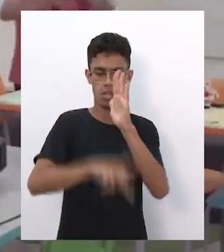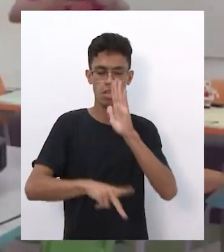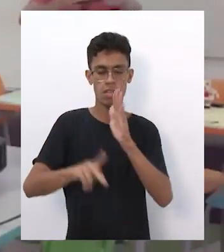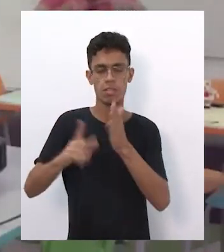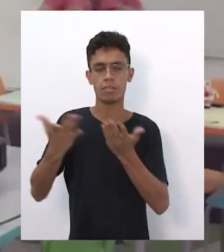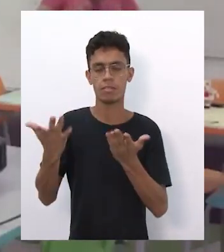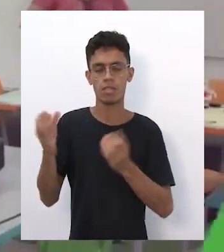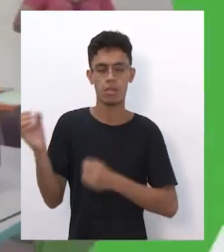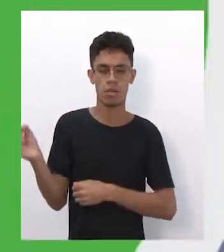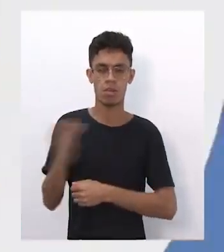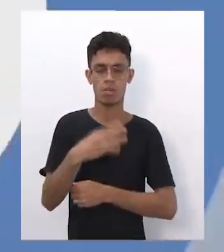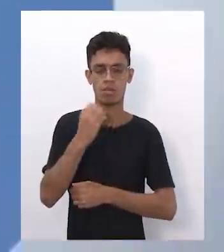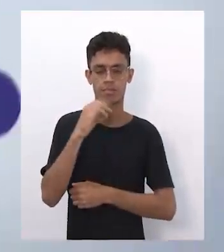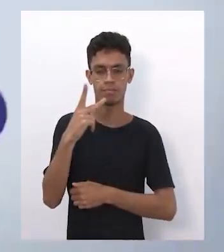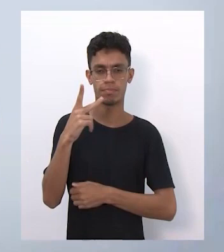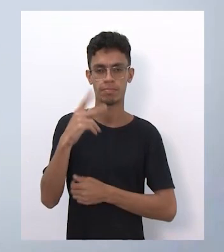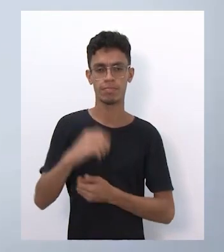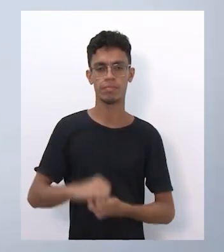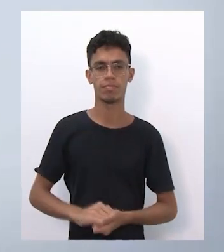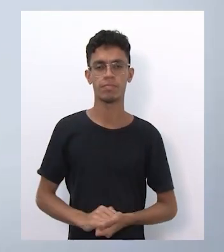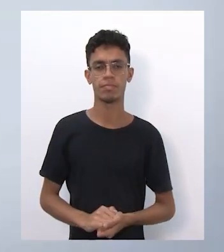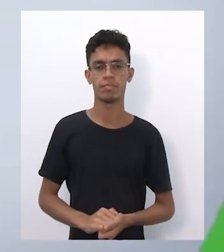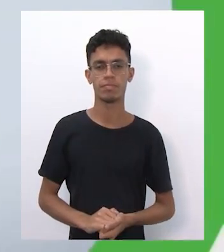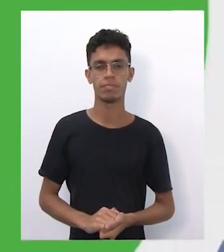trilhas, tá bom?